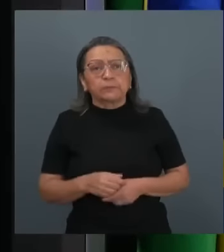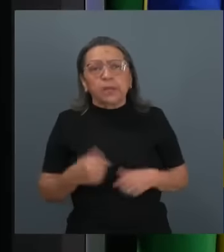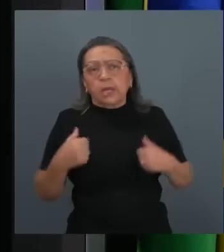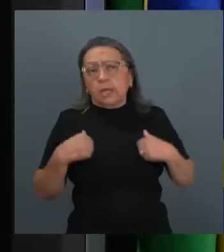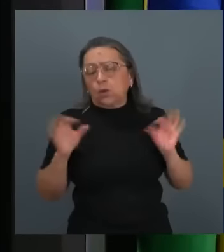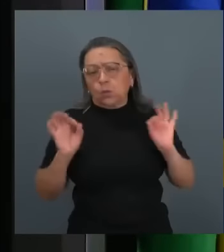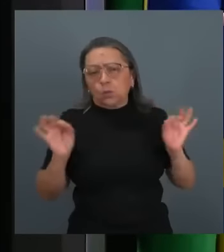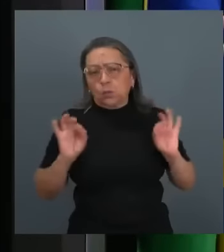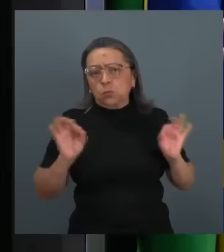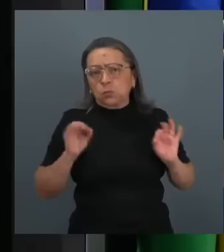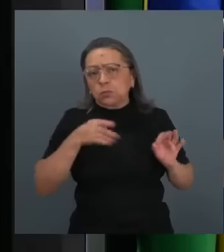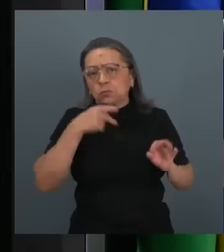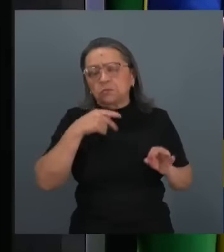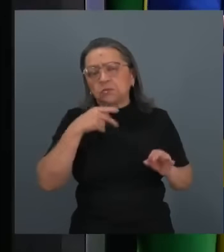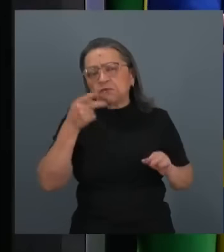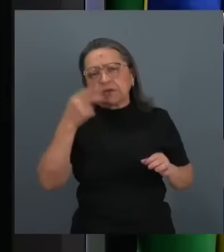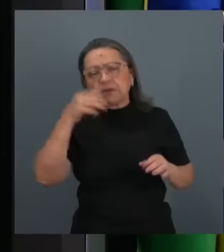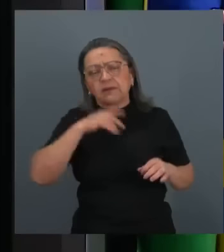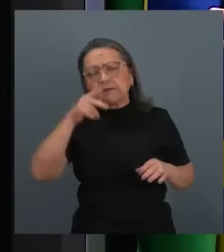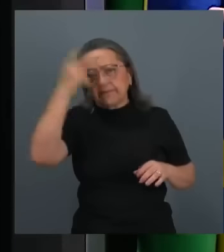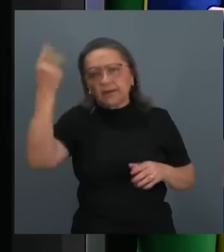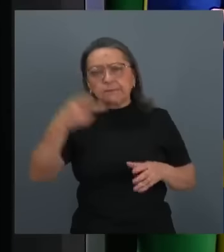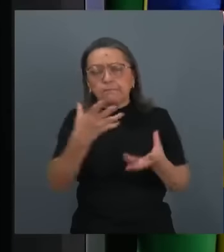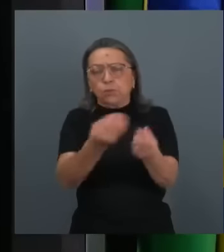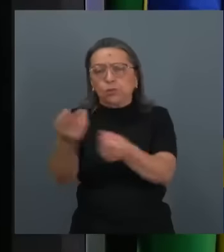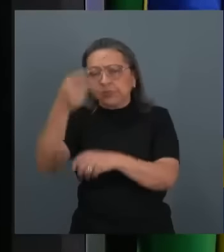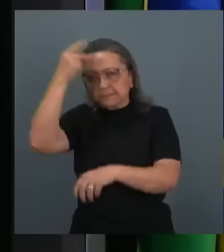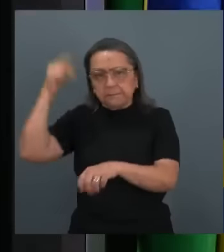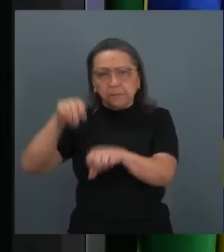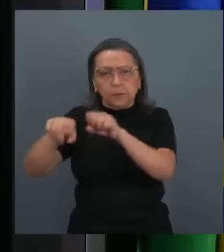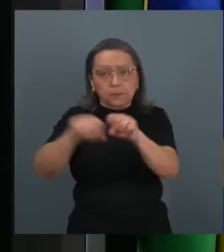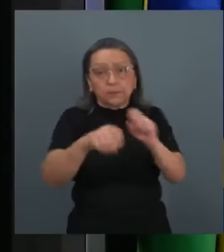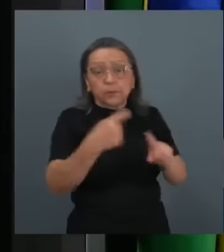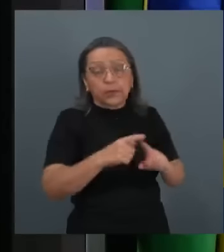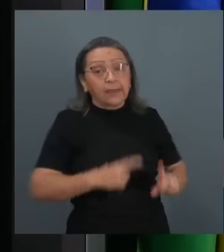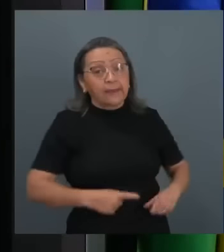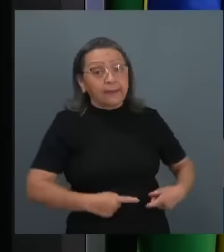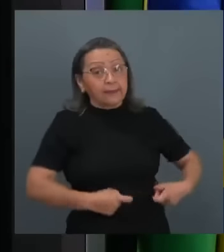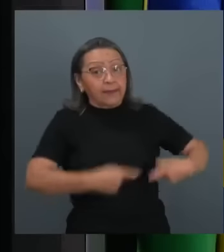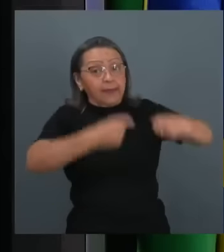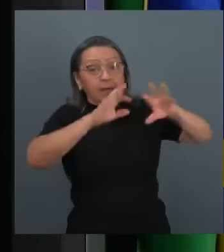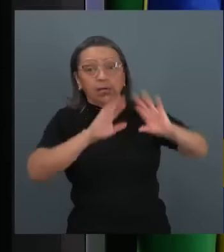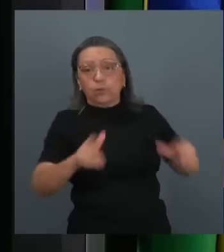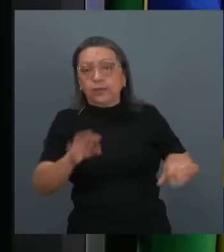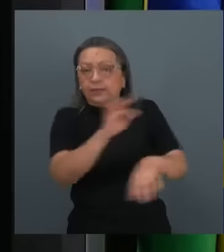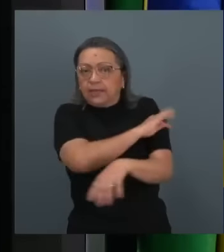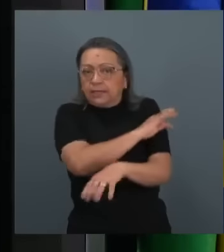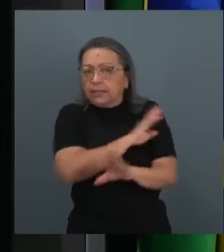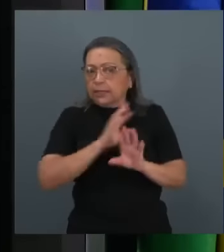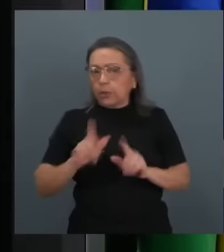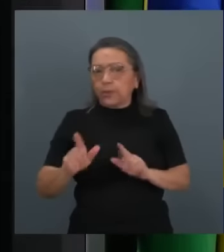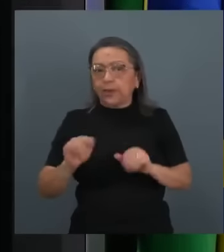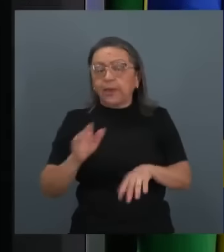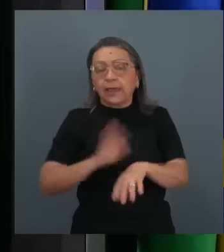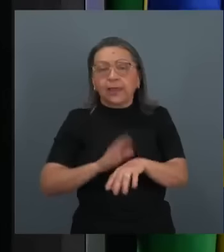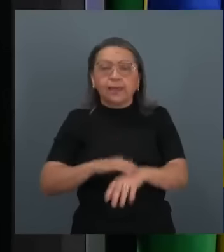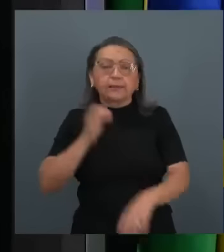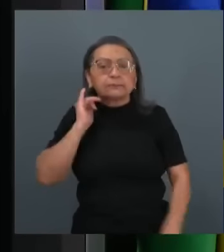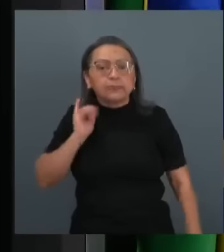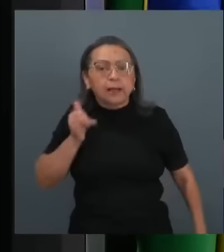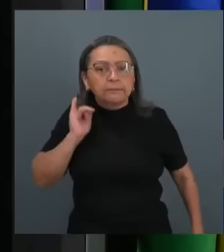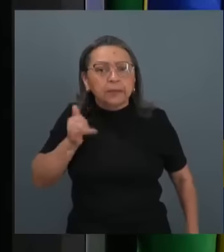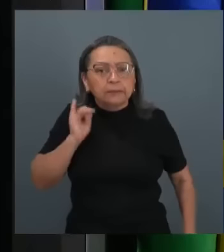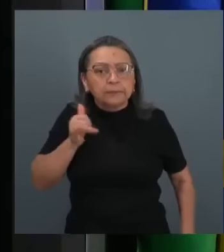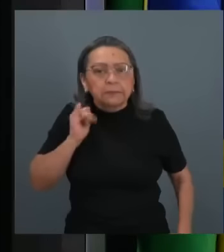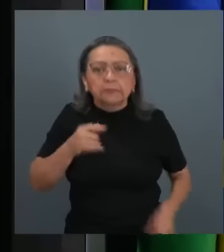vi ninguém falar em chacina, porque a guerra não é técnica, é narrativa.